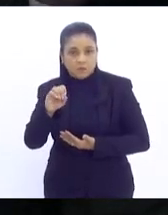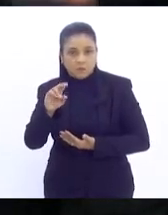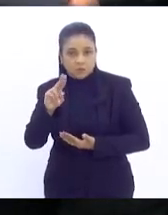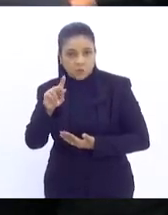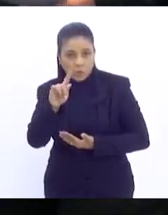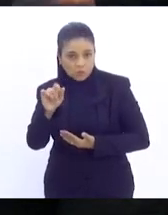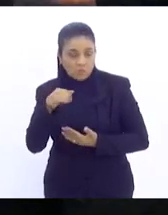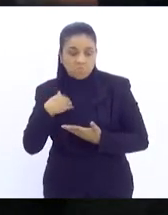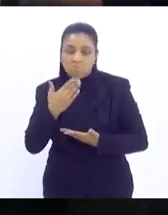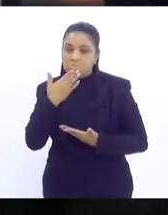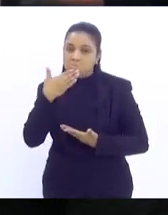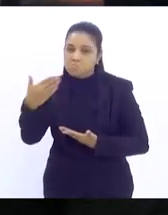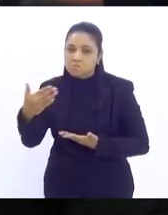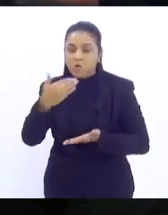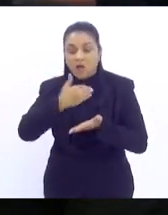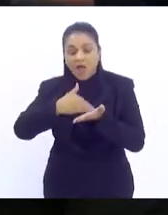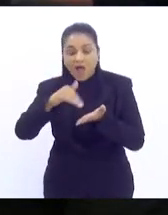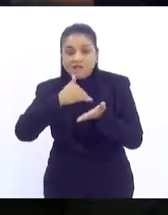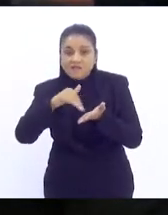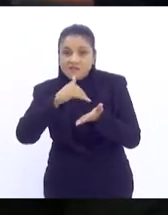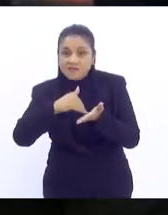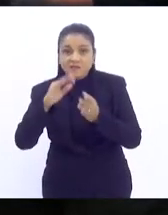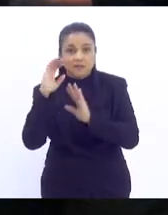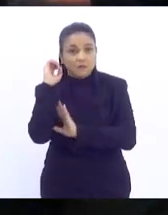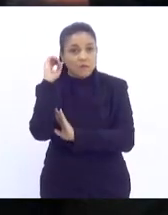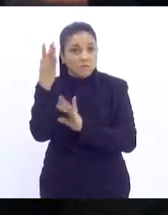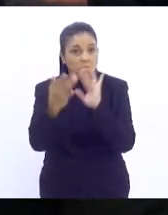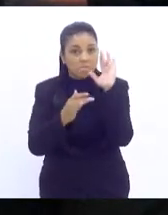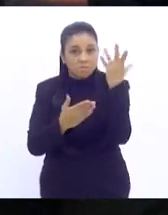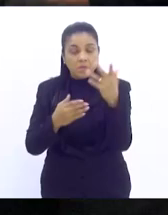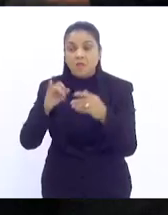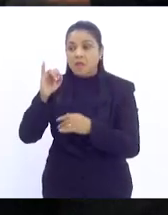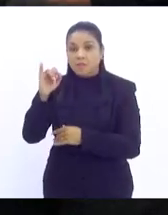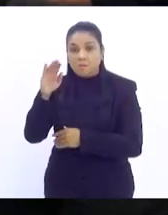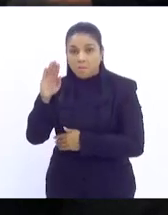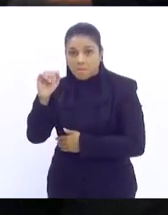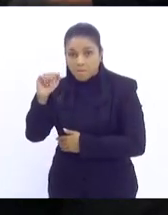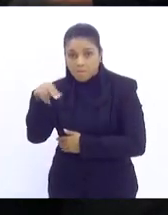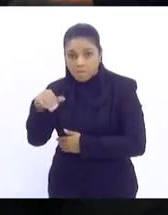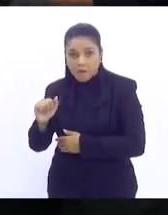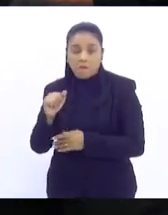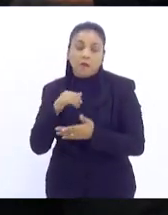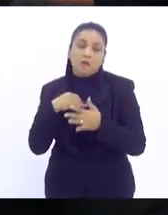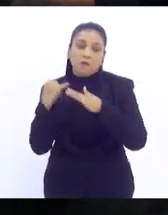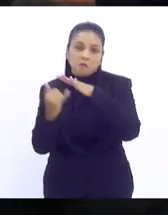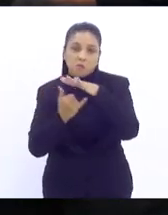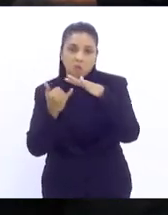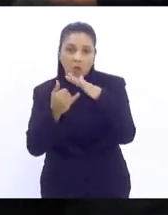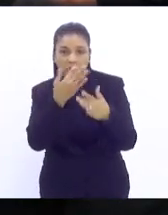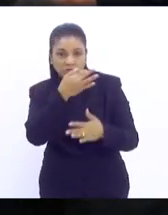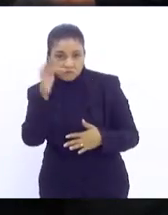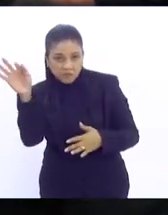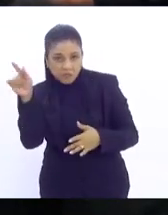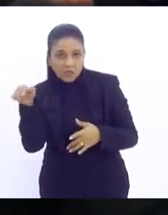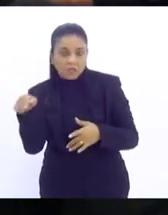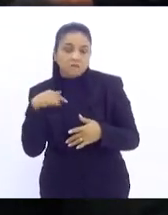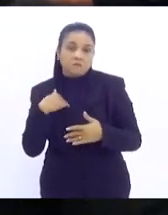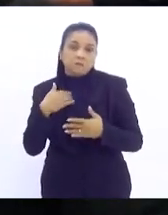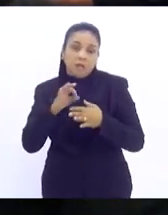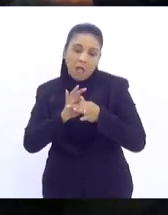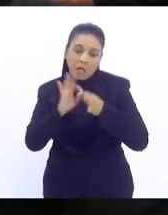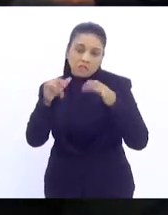a secretaria do meio ambiente ao IBAMA e aos órgãos reguladores federais uma vez que esse licenciamento